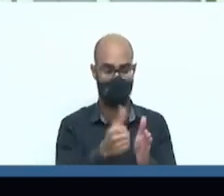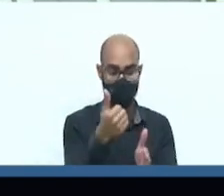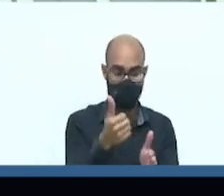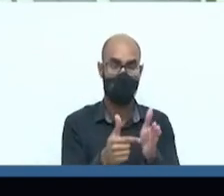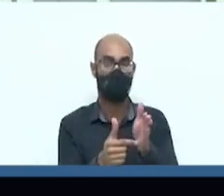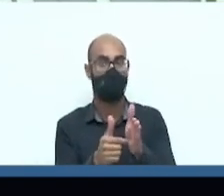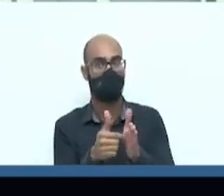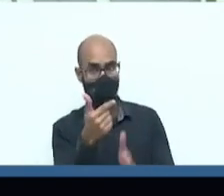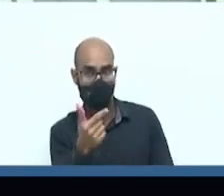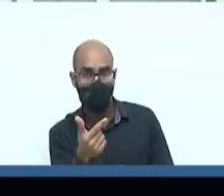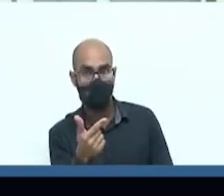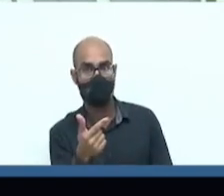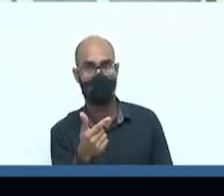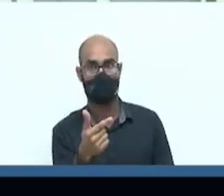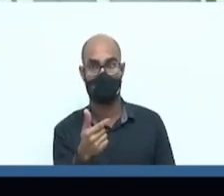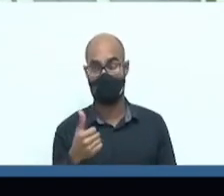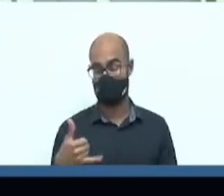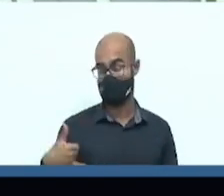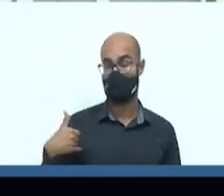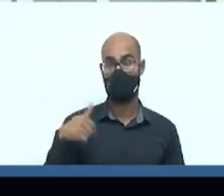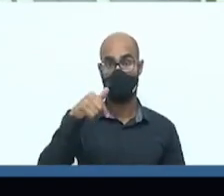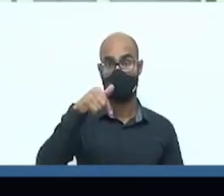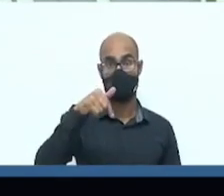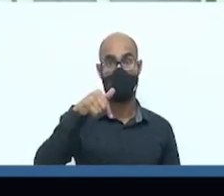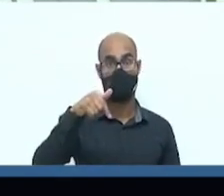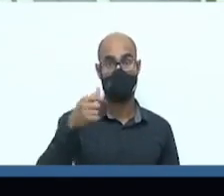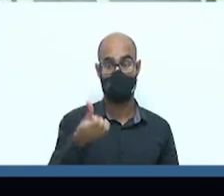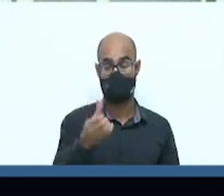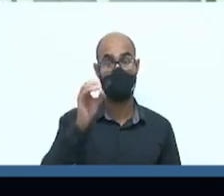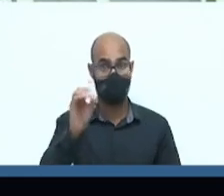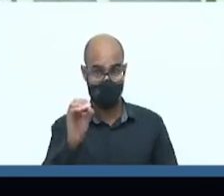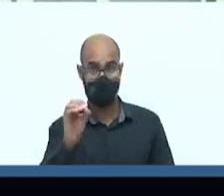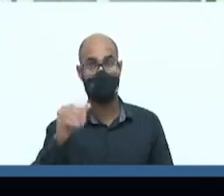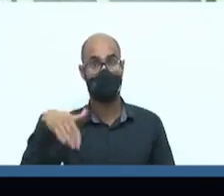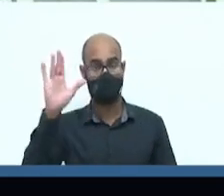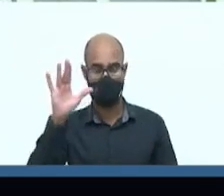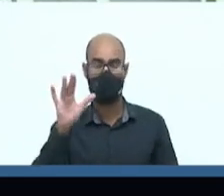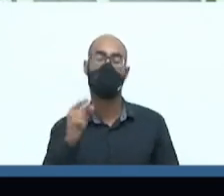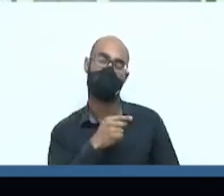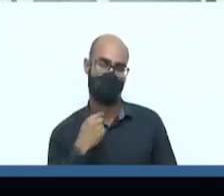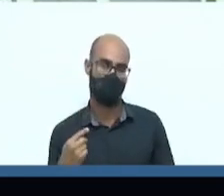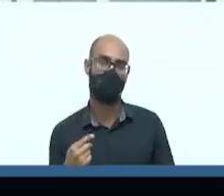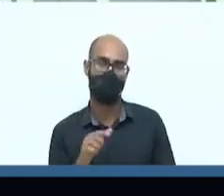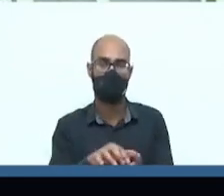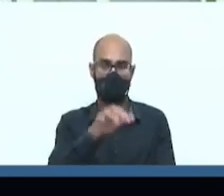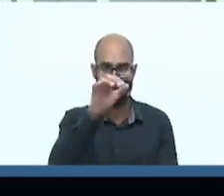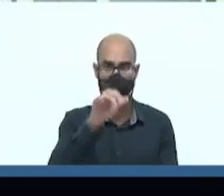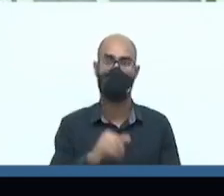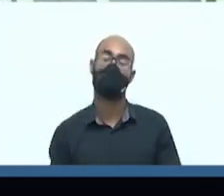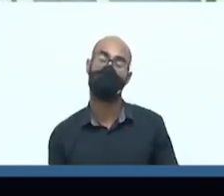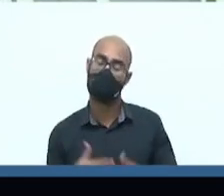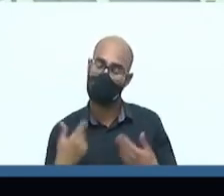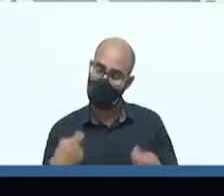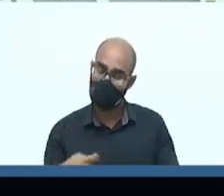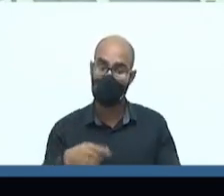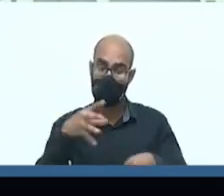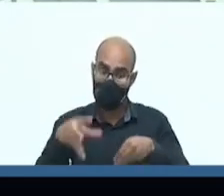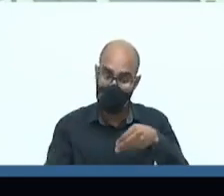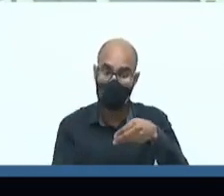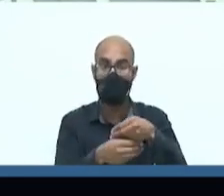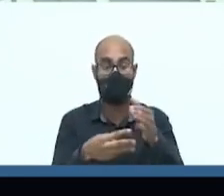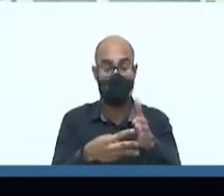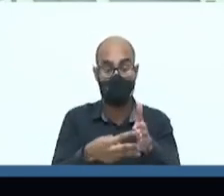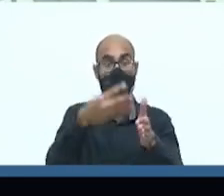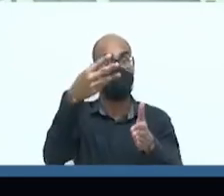meses e acima de 60 anos de idade então isso tudo reforça essa